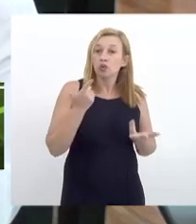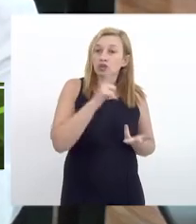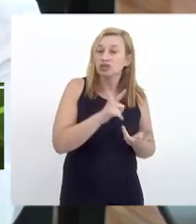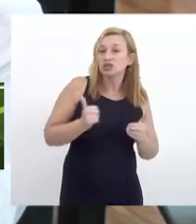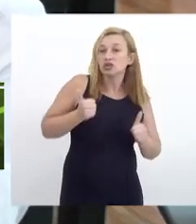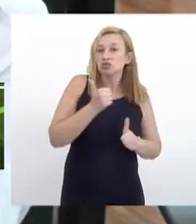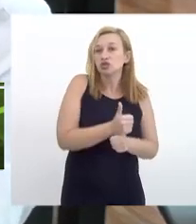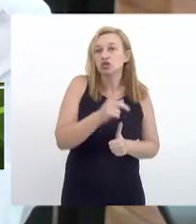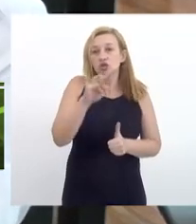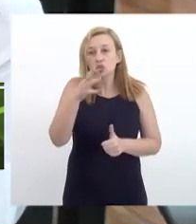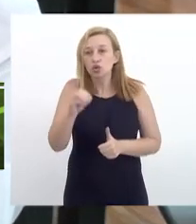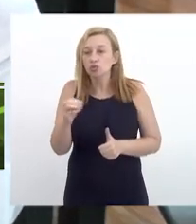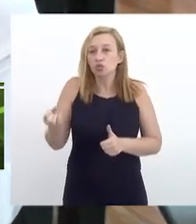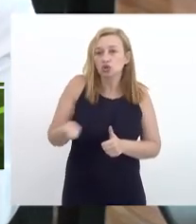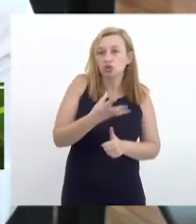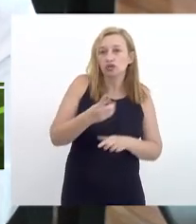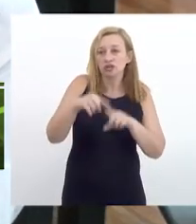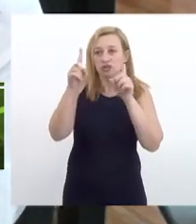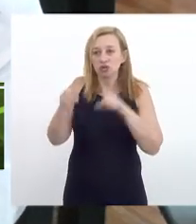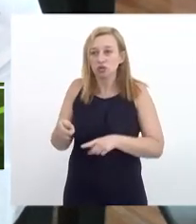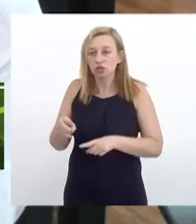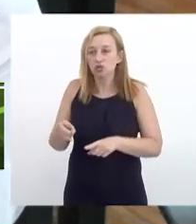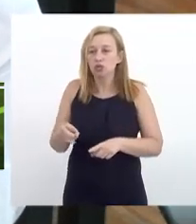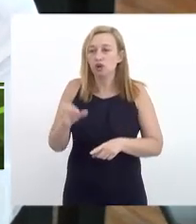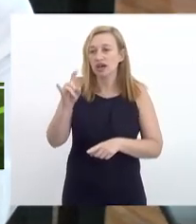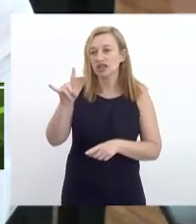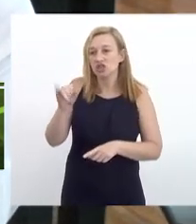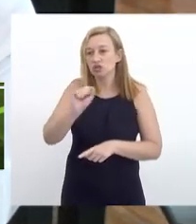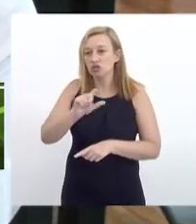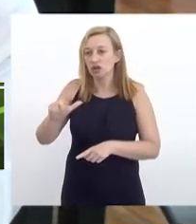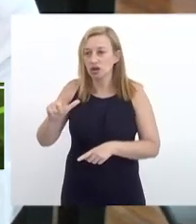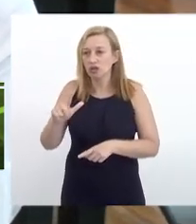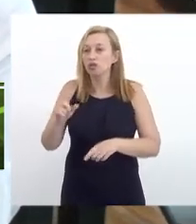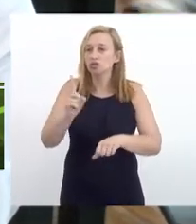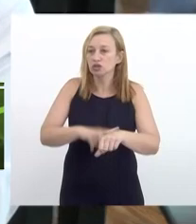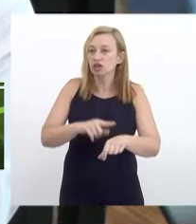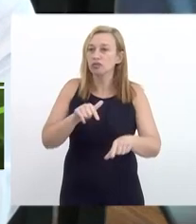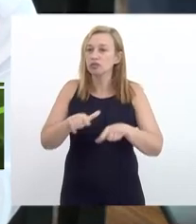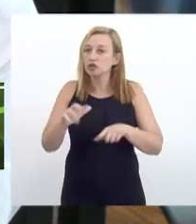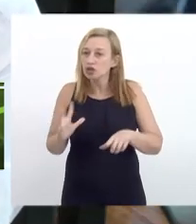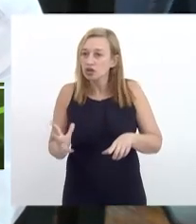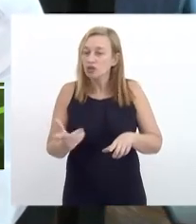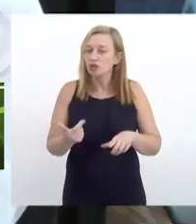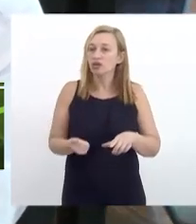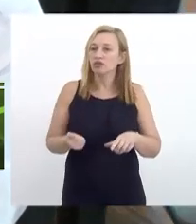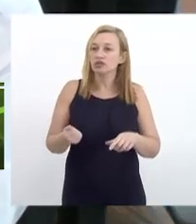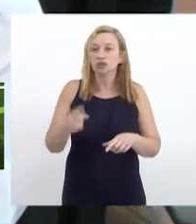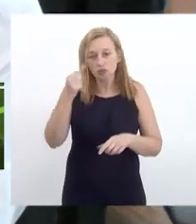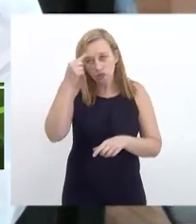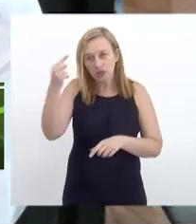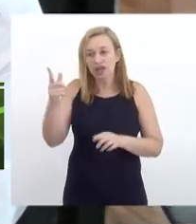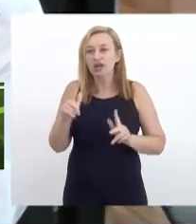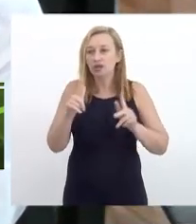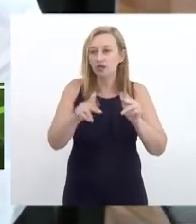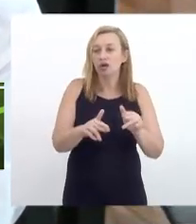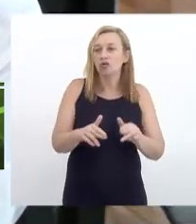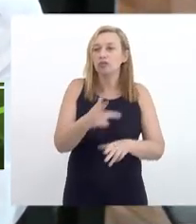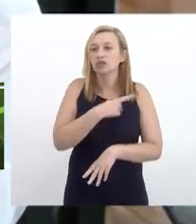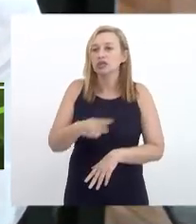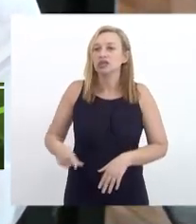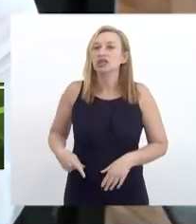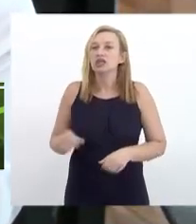substituir o triênio Para os novos servidores Por um adicional Que seja de tempo e qualificação Numa ideia semelhante A o presidente fez